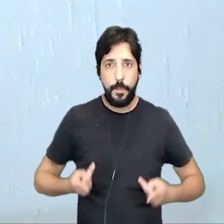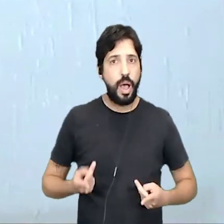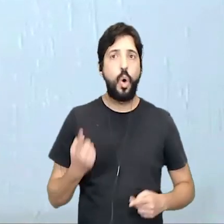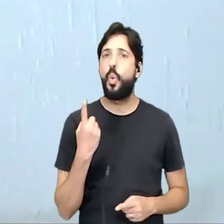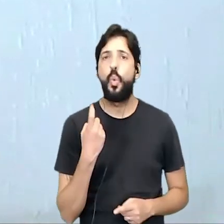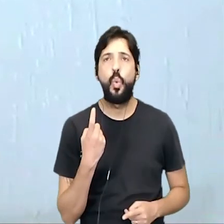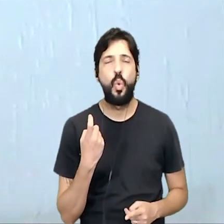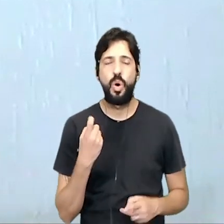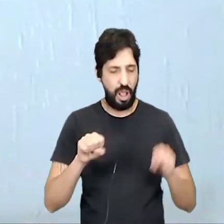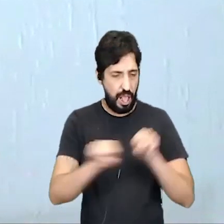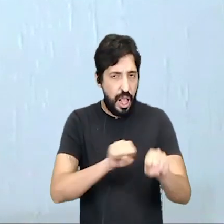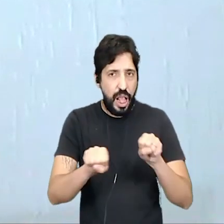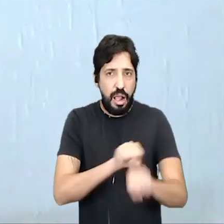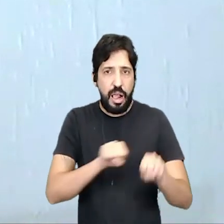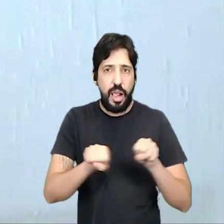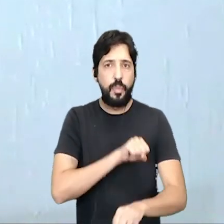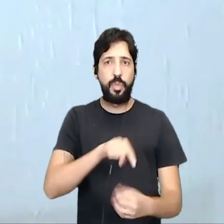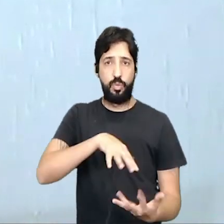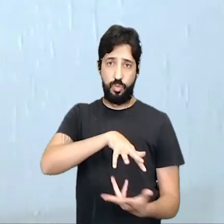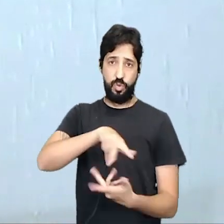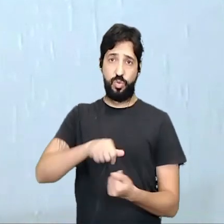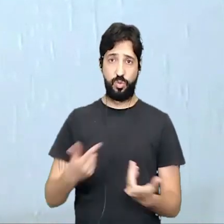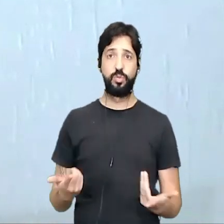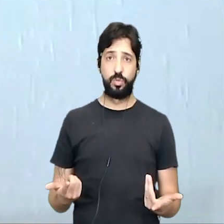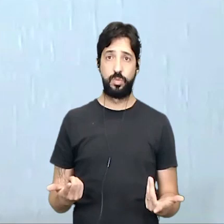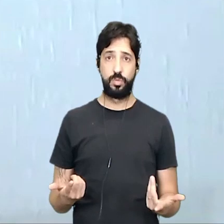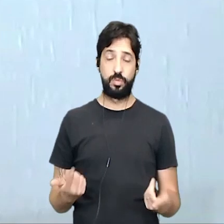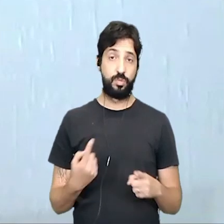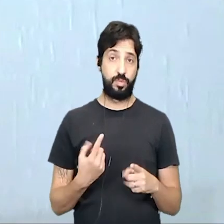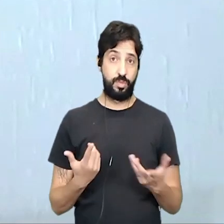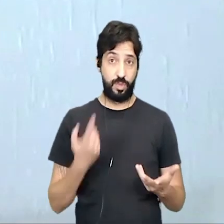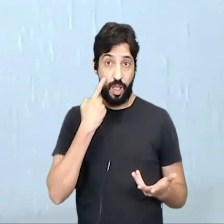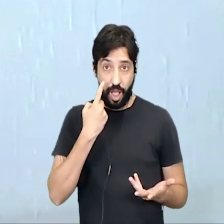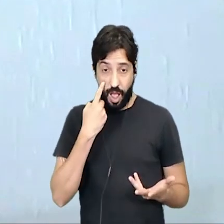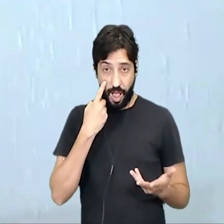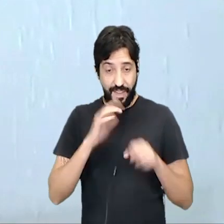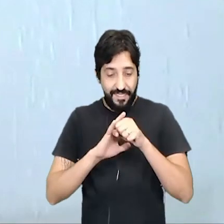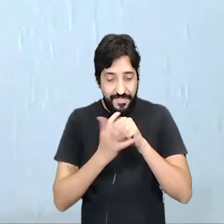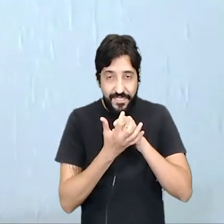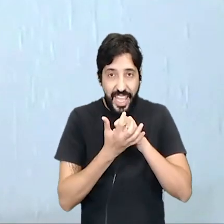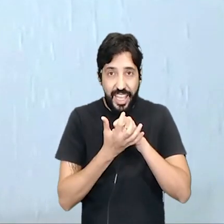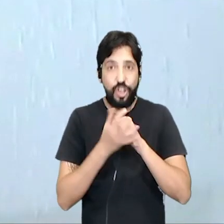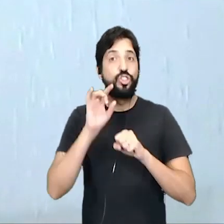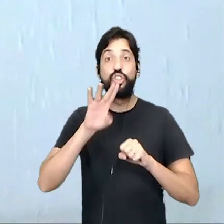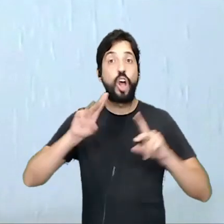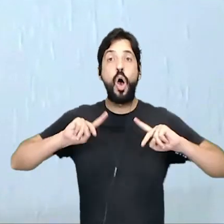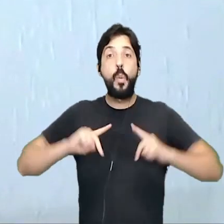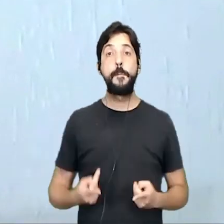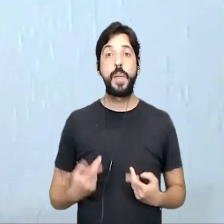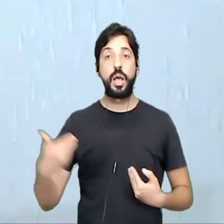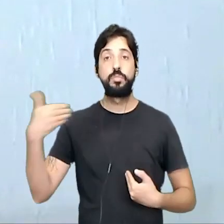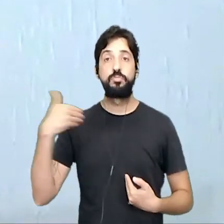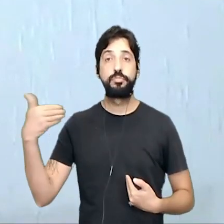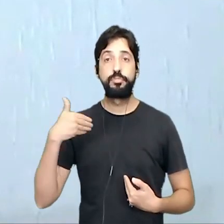nós somos os únicos estragões que estão andando por aí. Porque senão esse vírus não